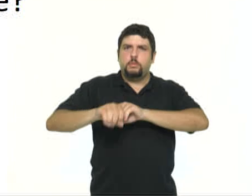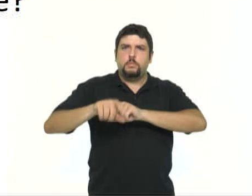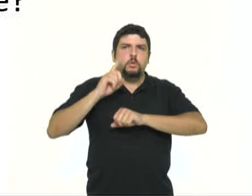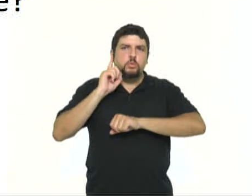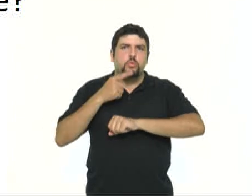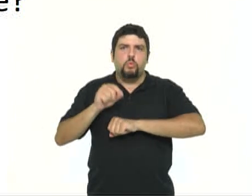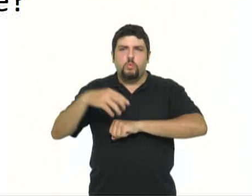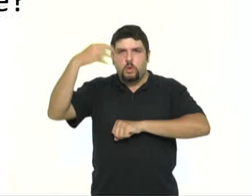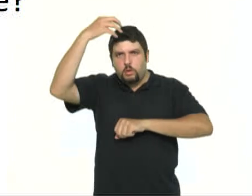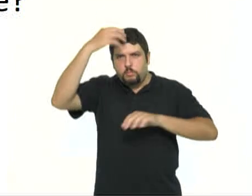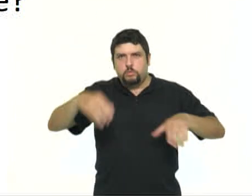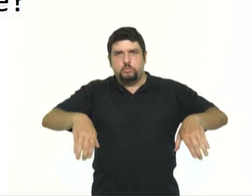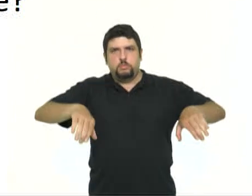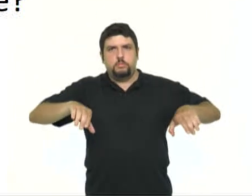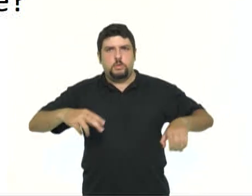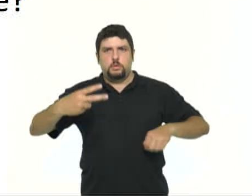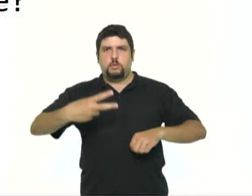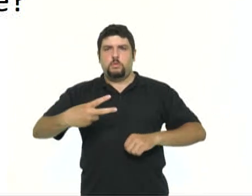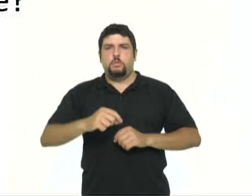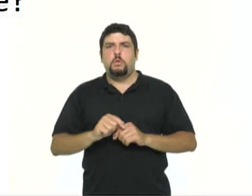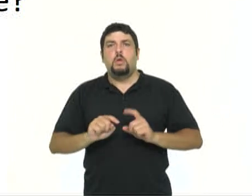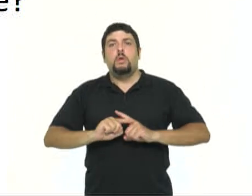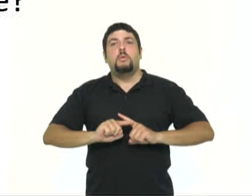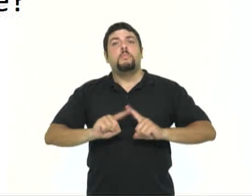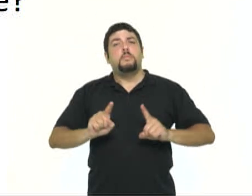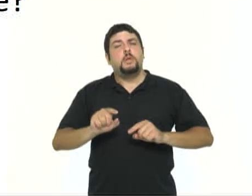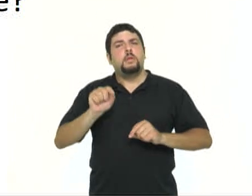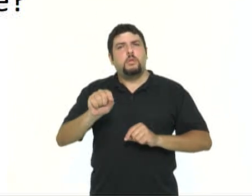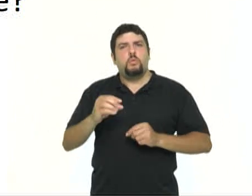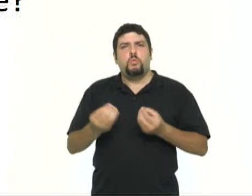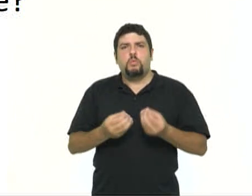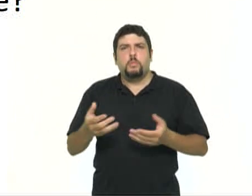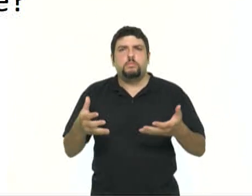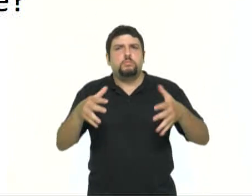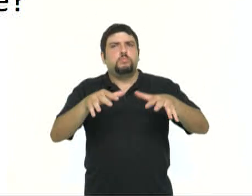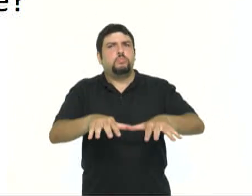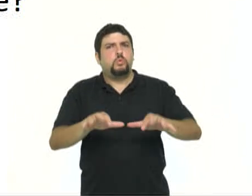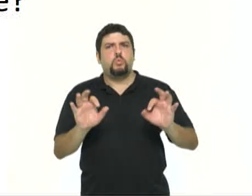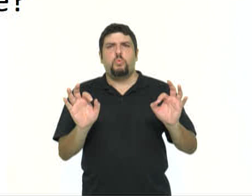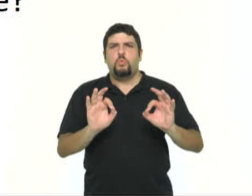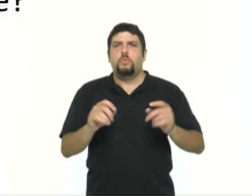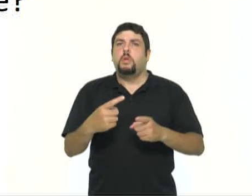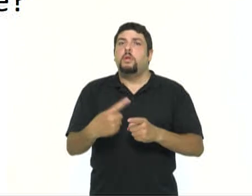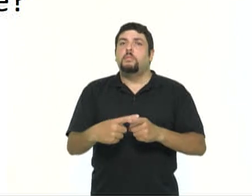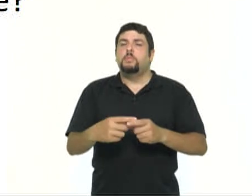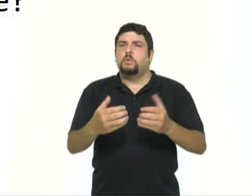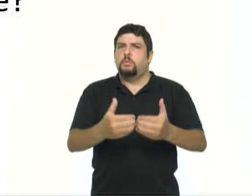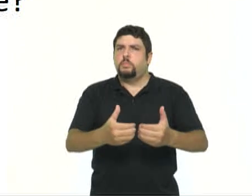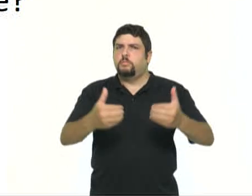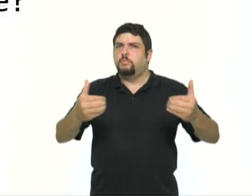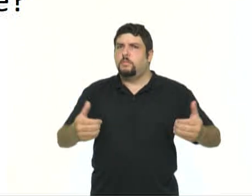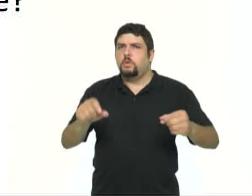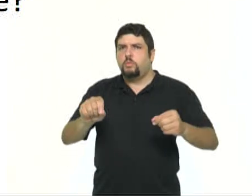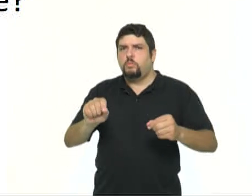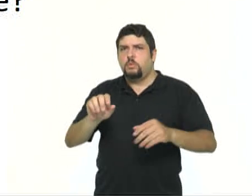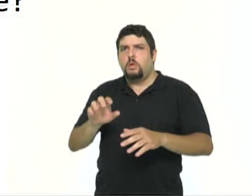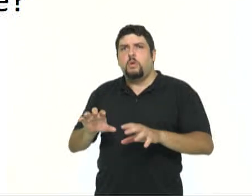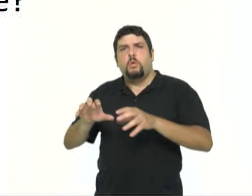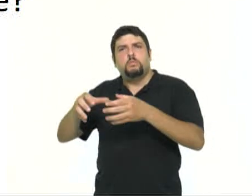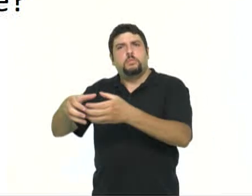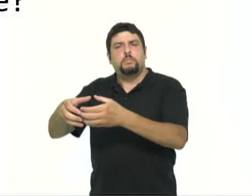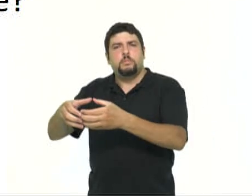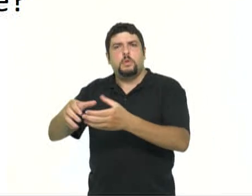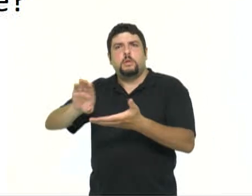Reinado. No entanto, esse ato não se configurou como inclusivo, já que se caracterizou pelo estabelecimento de